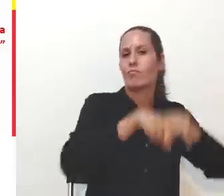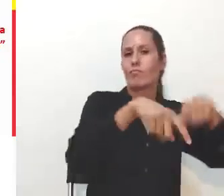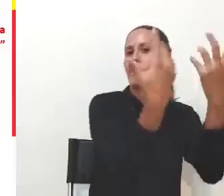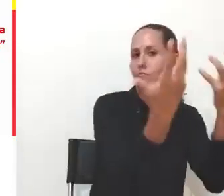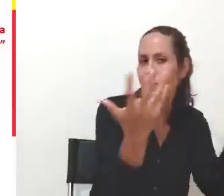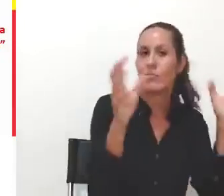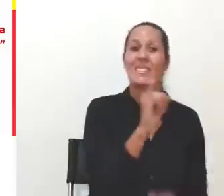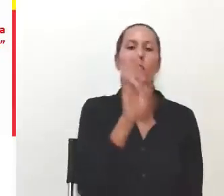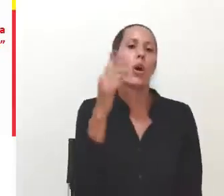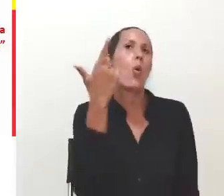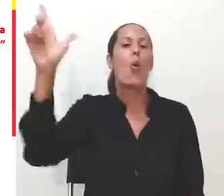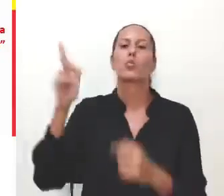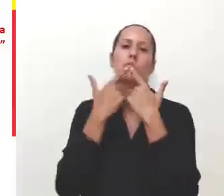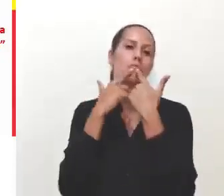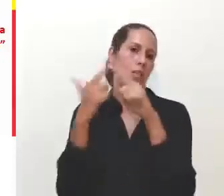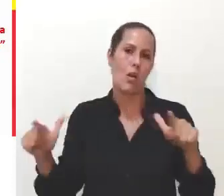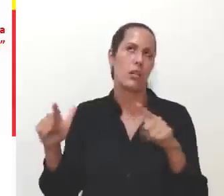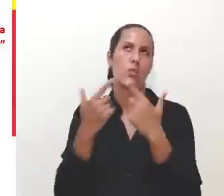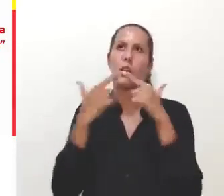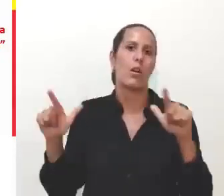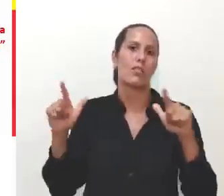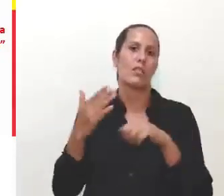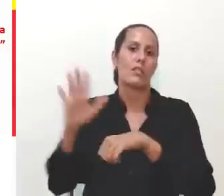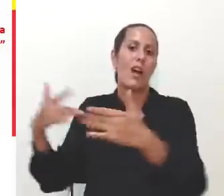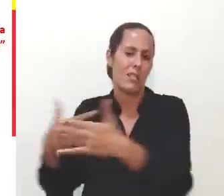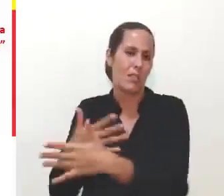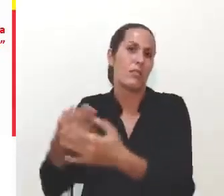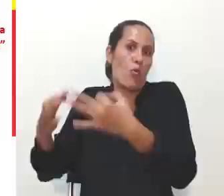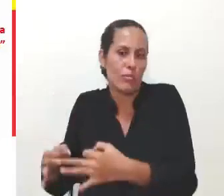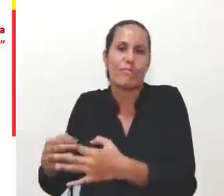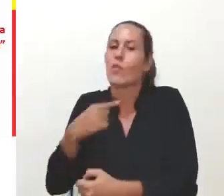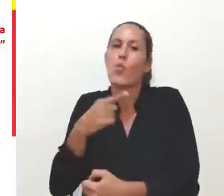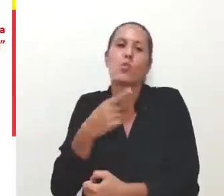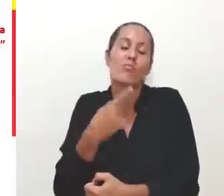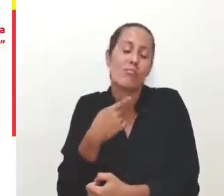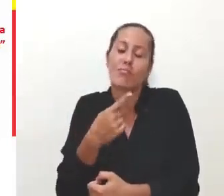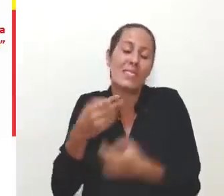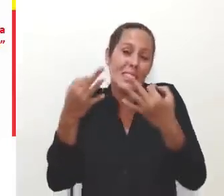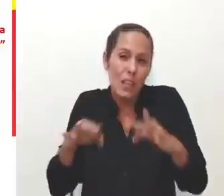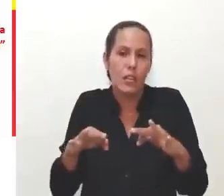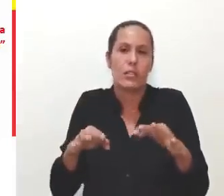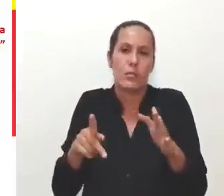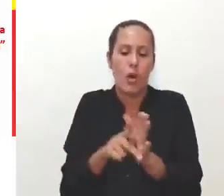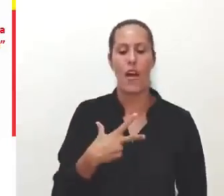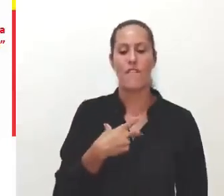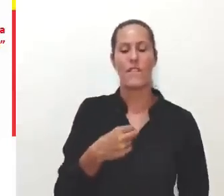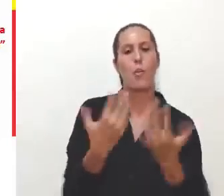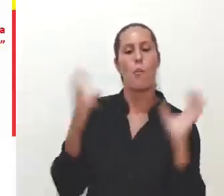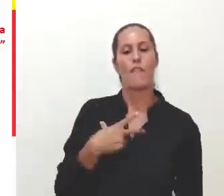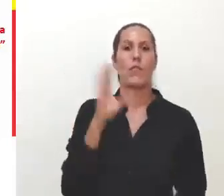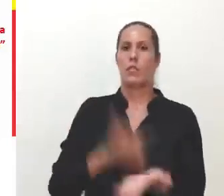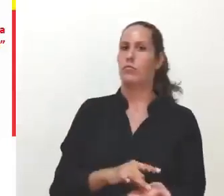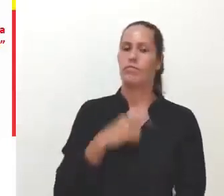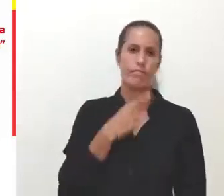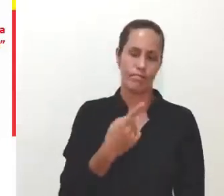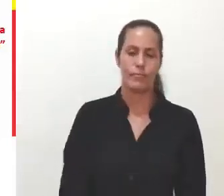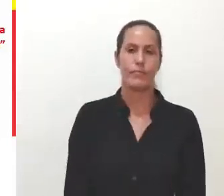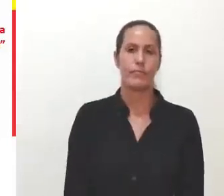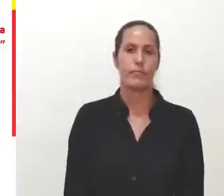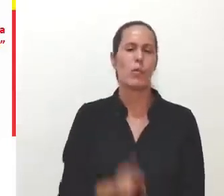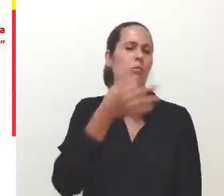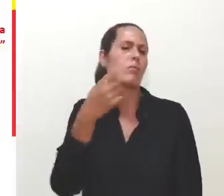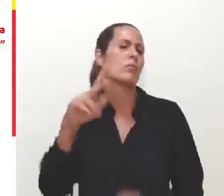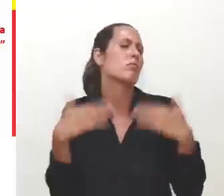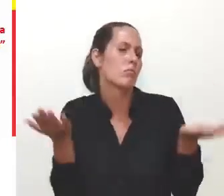seu povo, o povo da mata, o povo da roça. Se ele usasse outra linguagem, uma linguagem da cidade, não conseguiria ser,